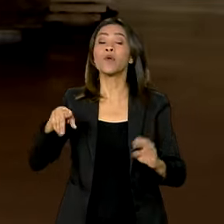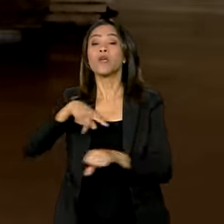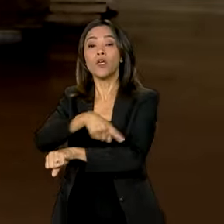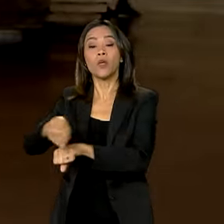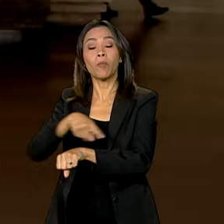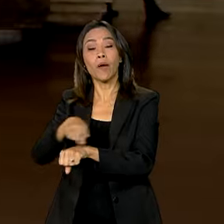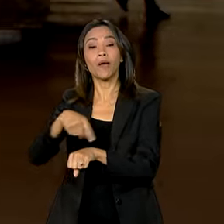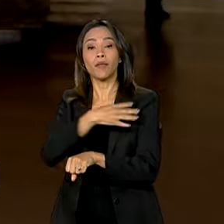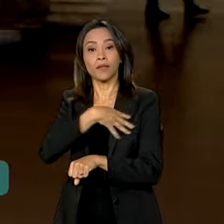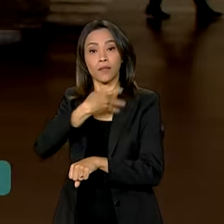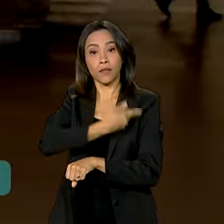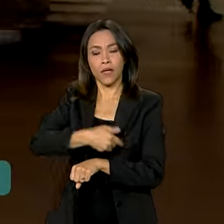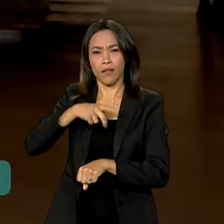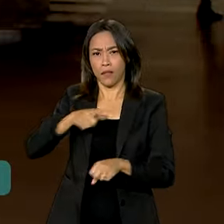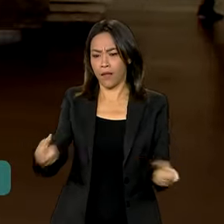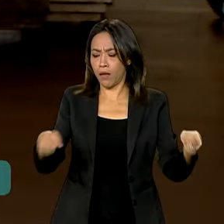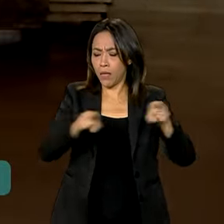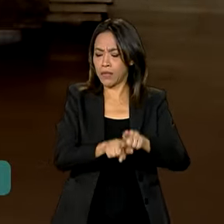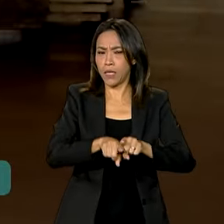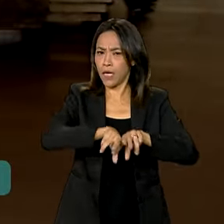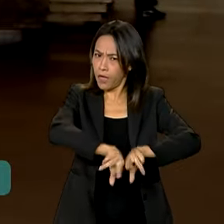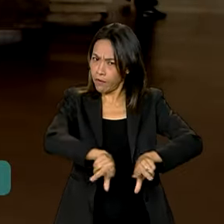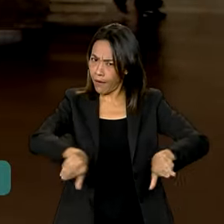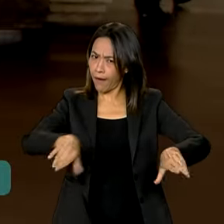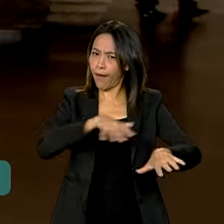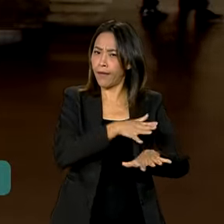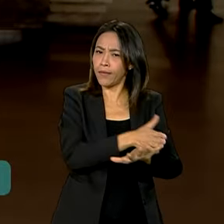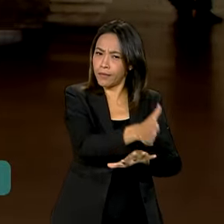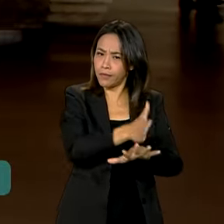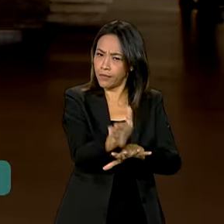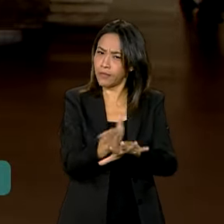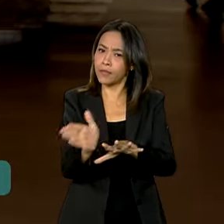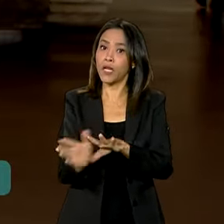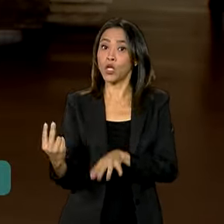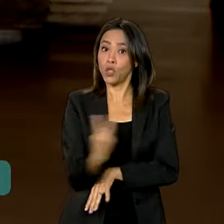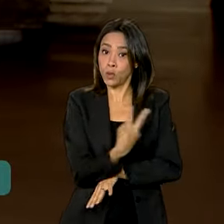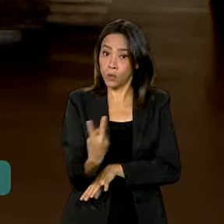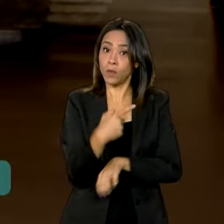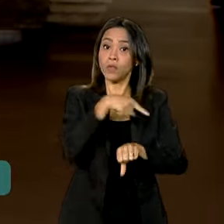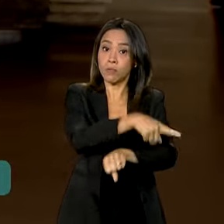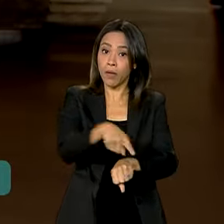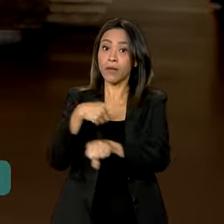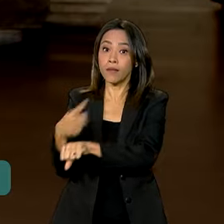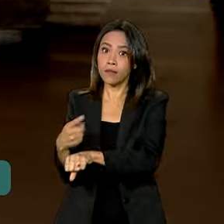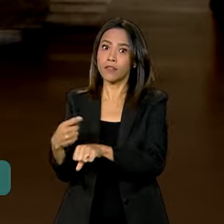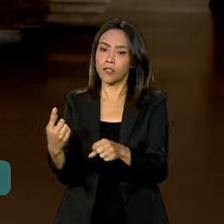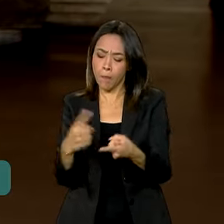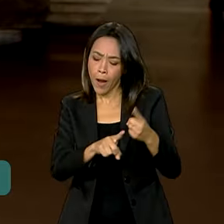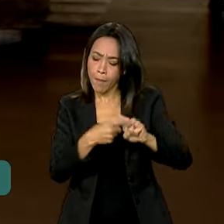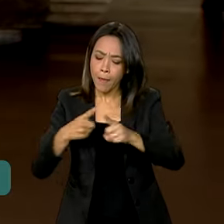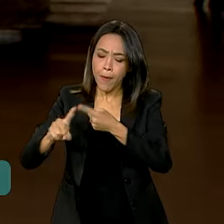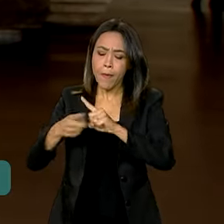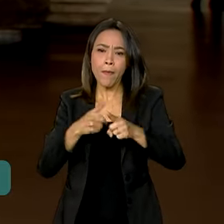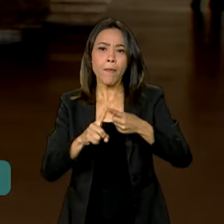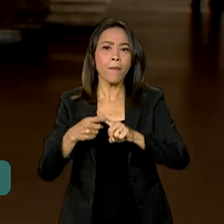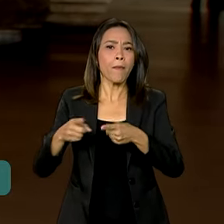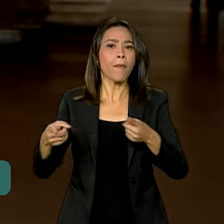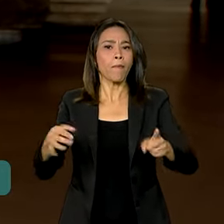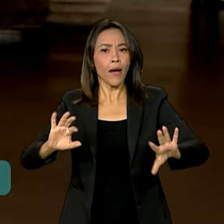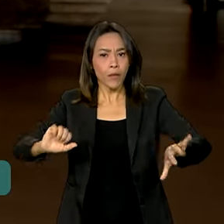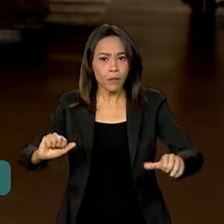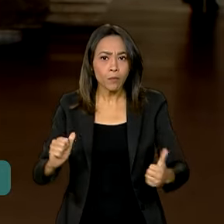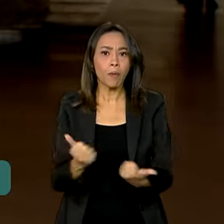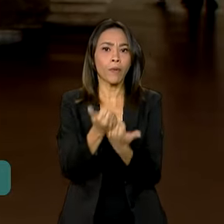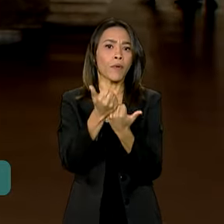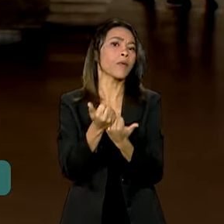em várias áreas. E os dois países compartilham o processo de acessão à Organização para a Cooperação